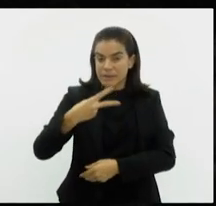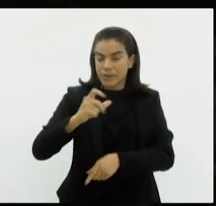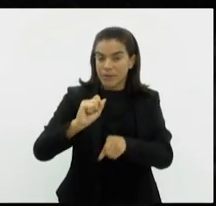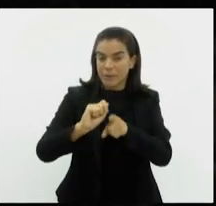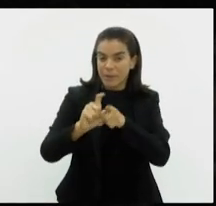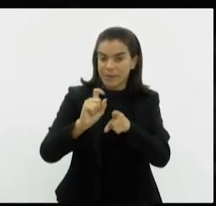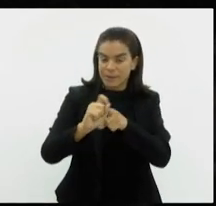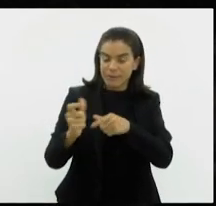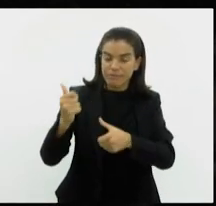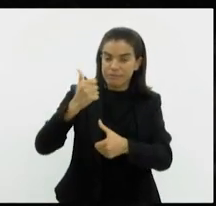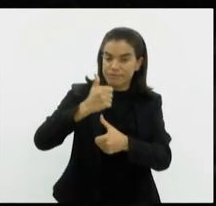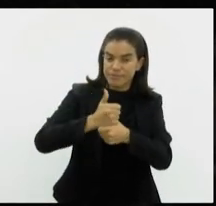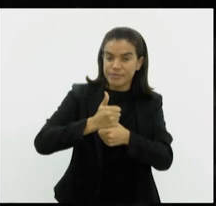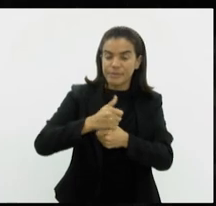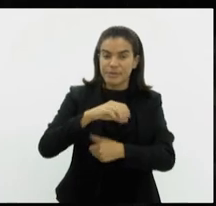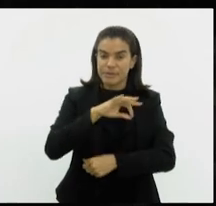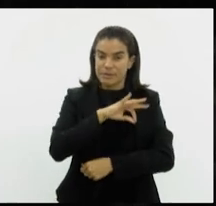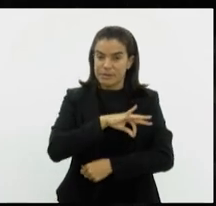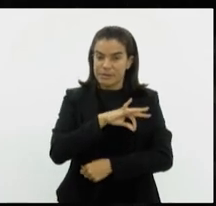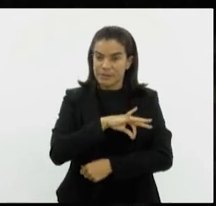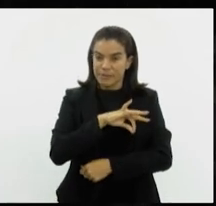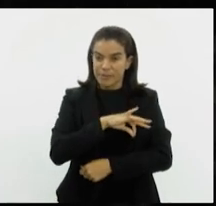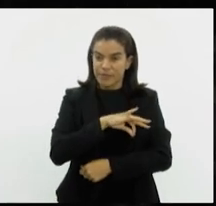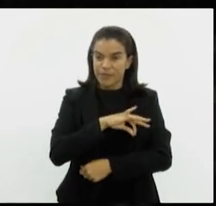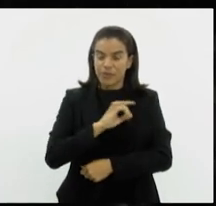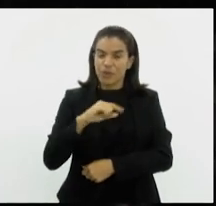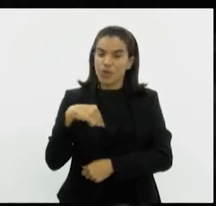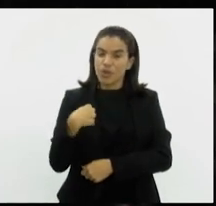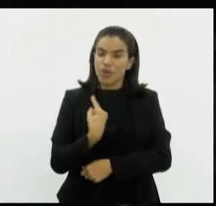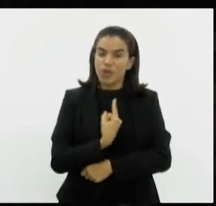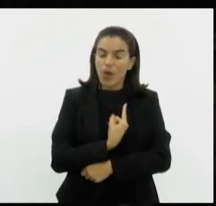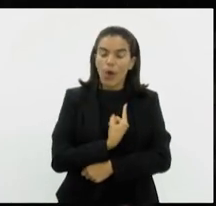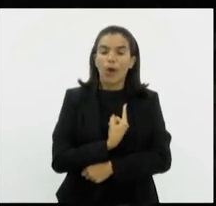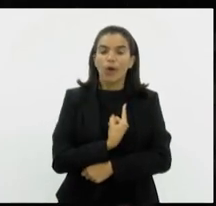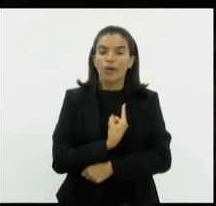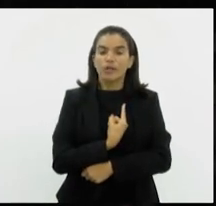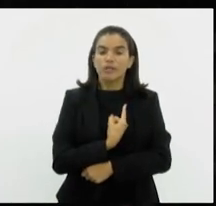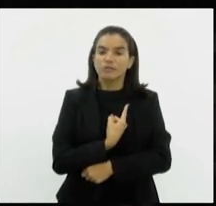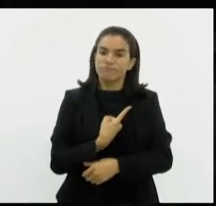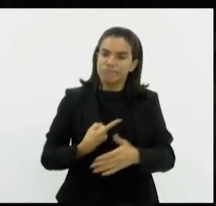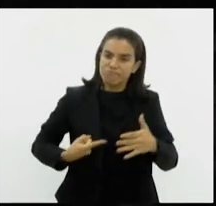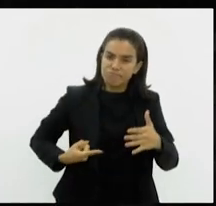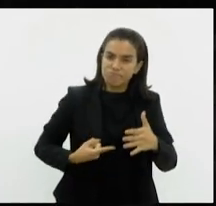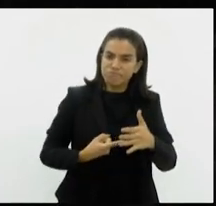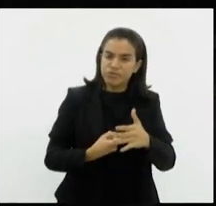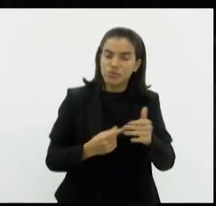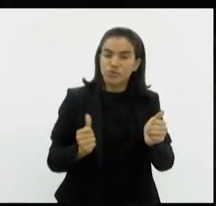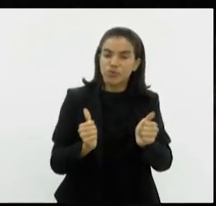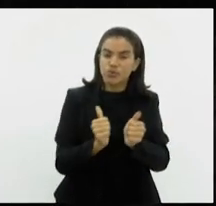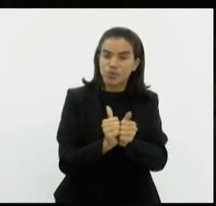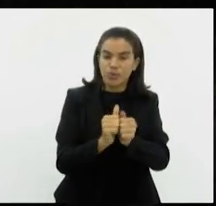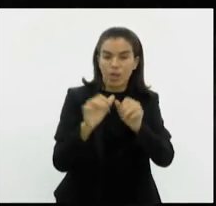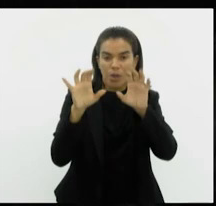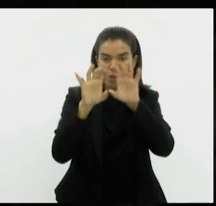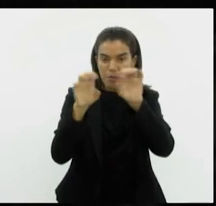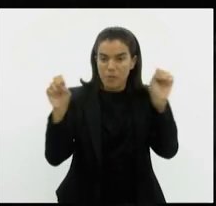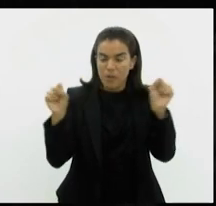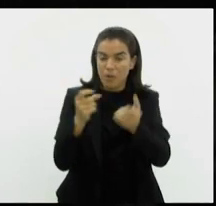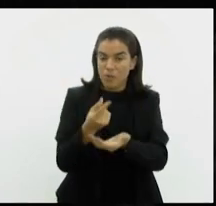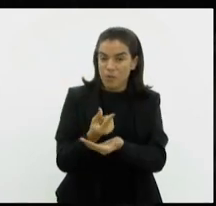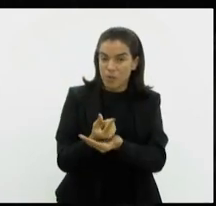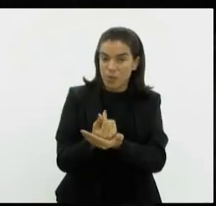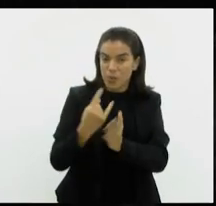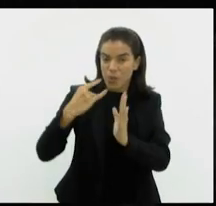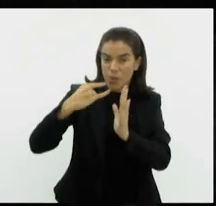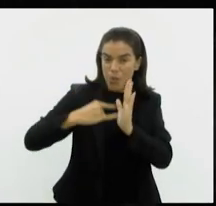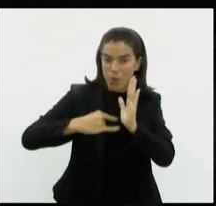recomposição salarial nós nós fizemos um uma uma denúncia junto ao Tribunal de Contas do Estado